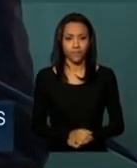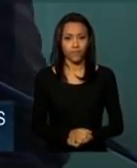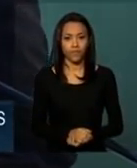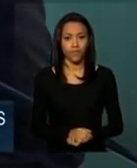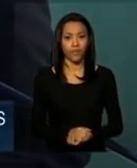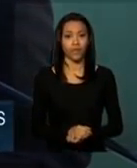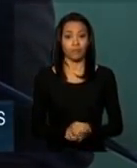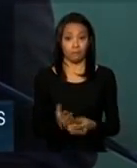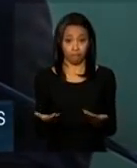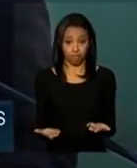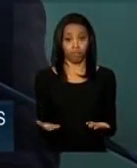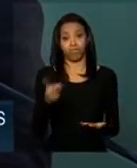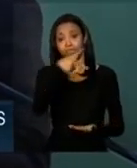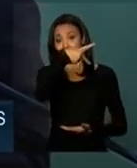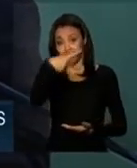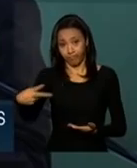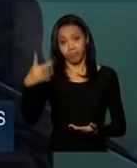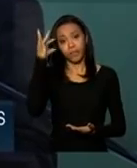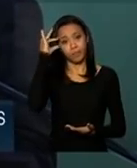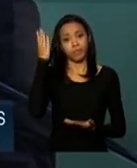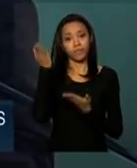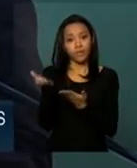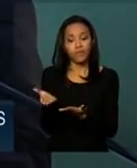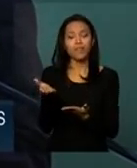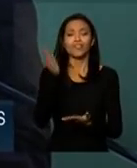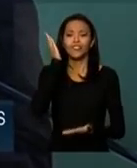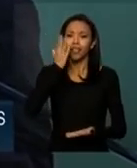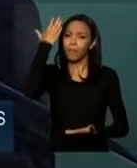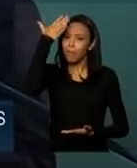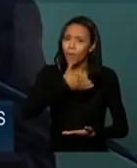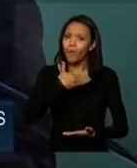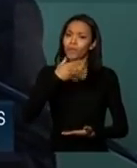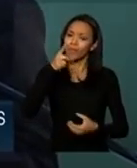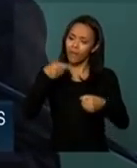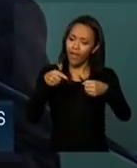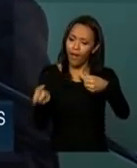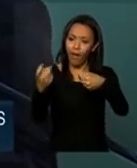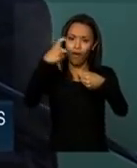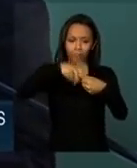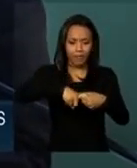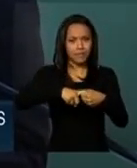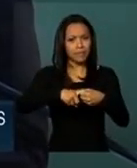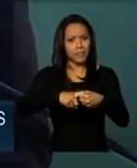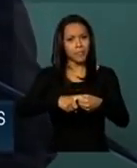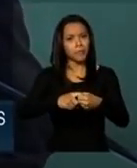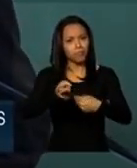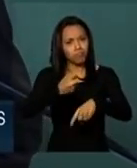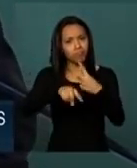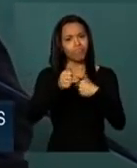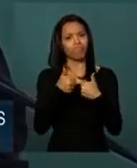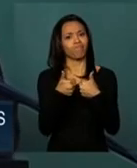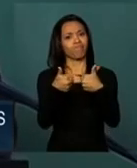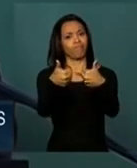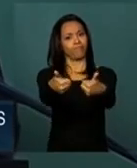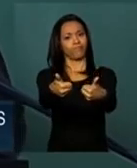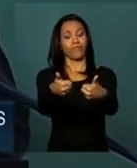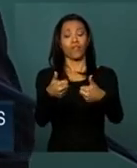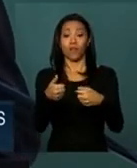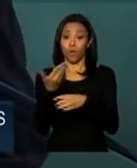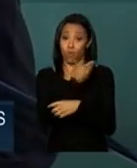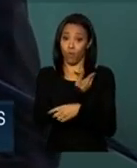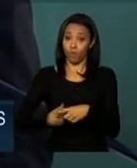Portanto, senhora presidente, está provado que esta é uma parceria que está dando certo. De um lado, o governo